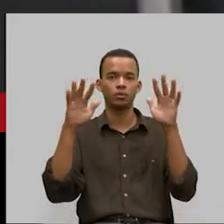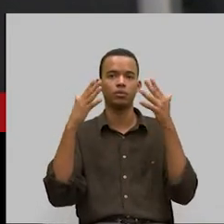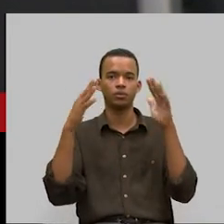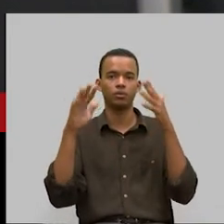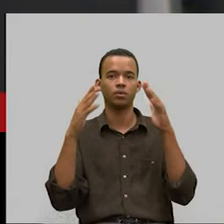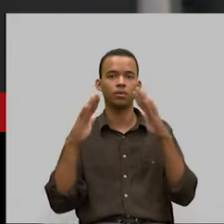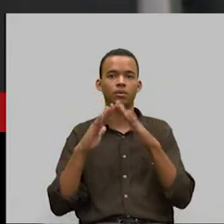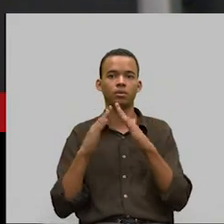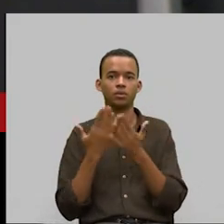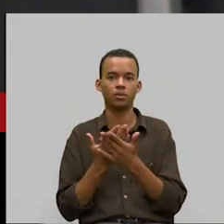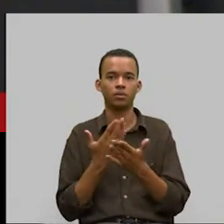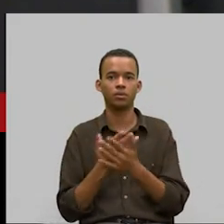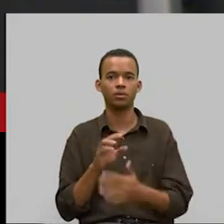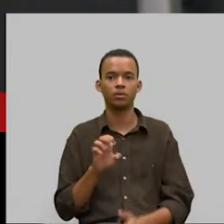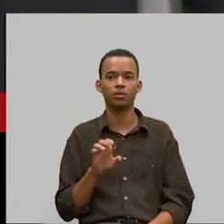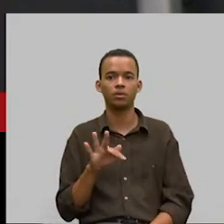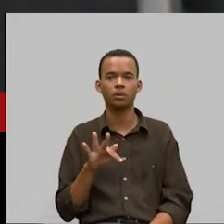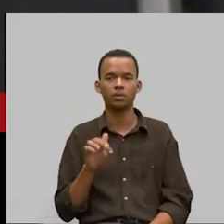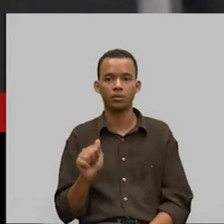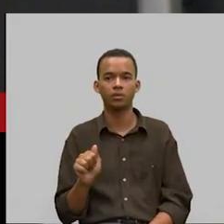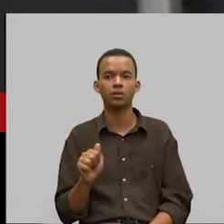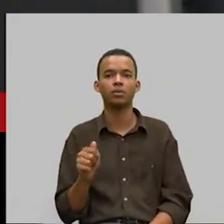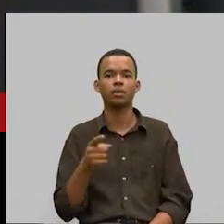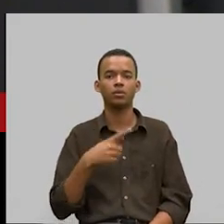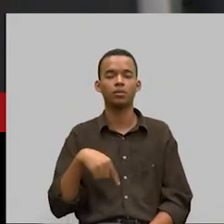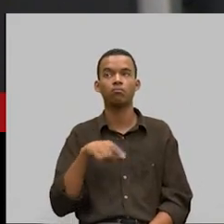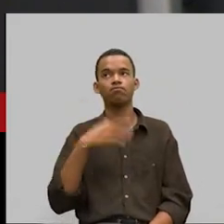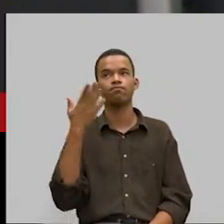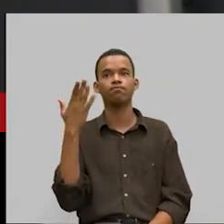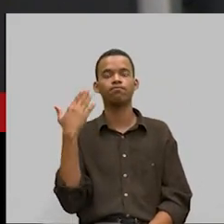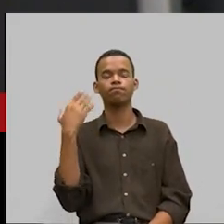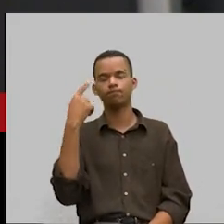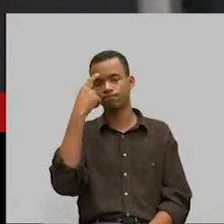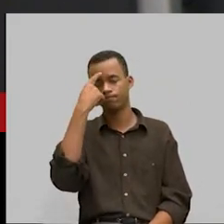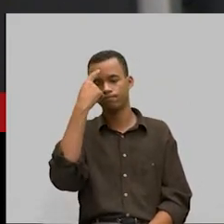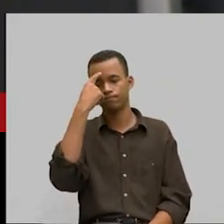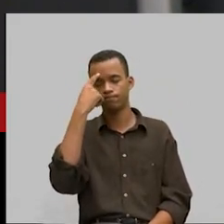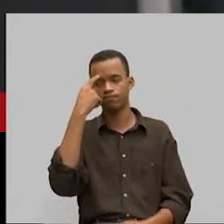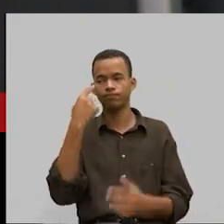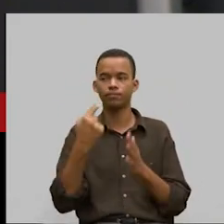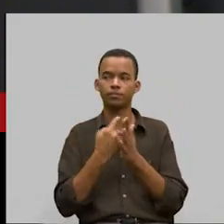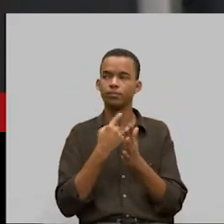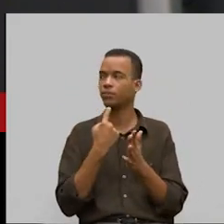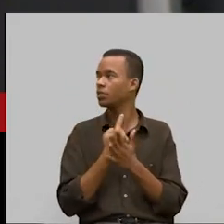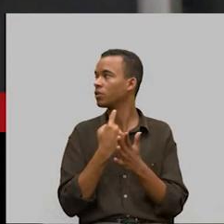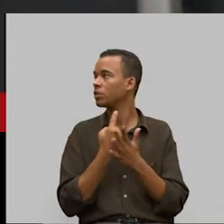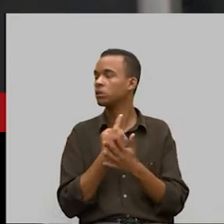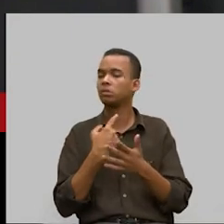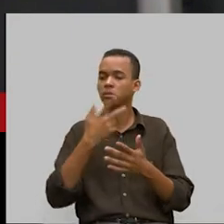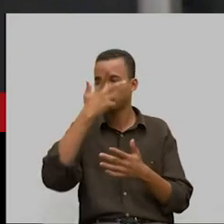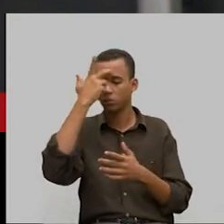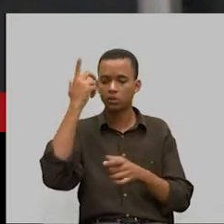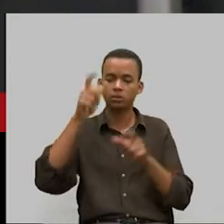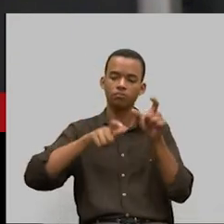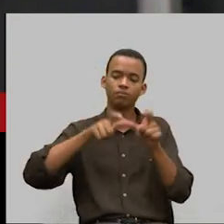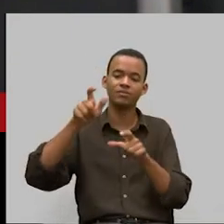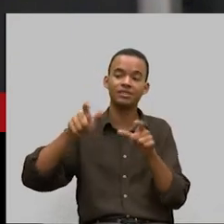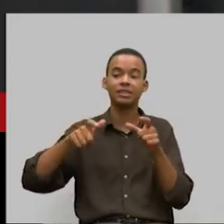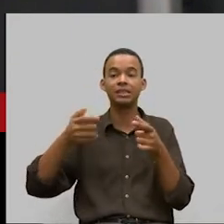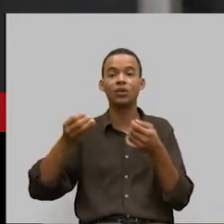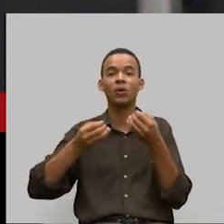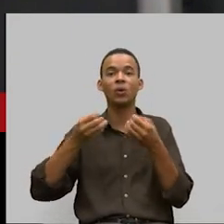efas que quando nós perguntávamos assim quantas pessoas virão dá para levar um